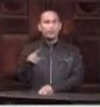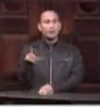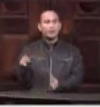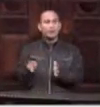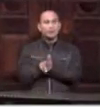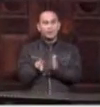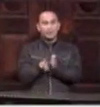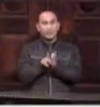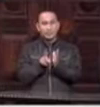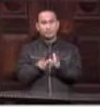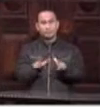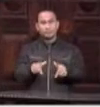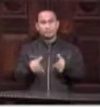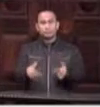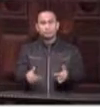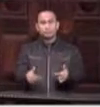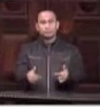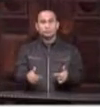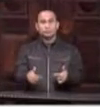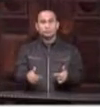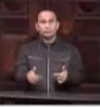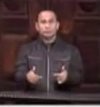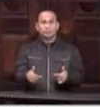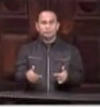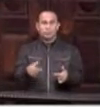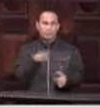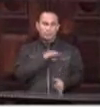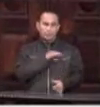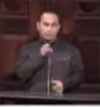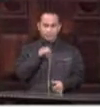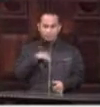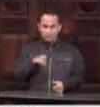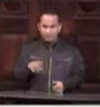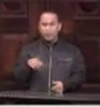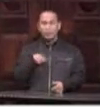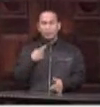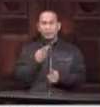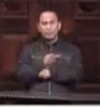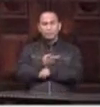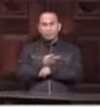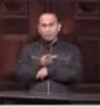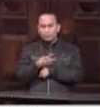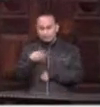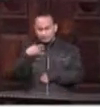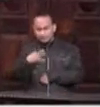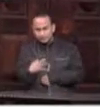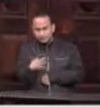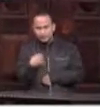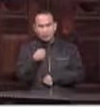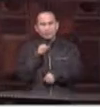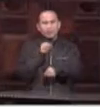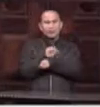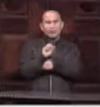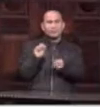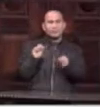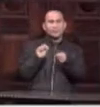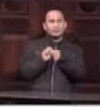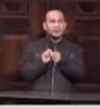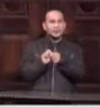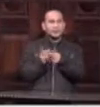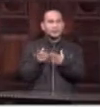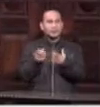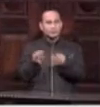da Polícia Civil vai ser muito importante, porque atualmente é ela a controladora desse acervo, e a gente espera fazer num